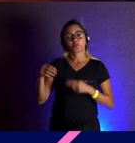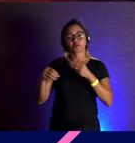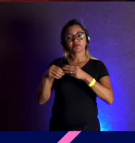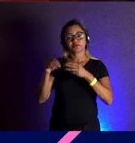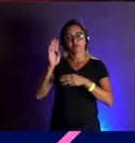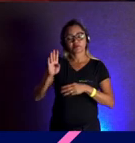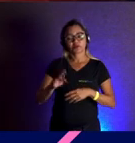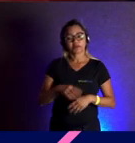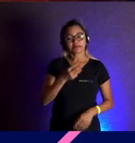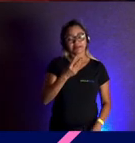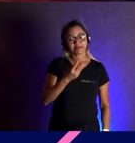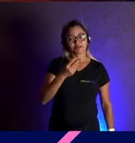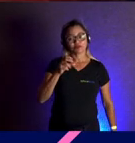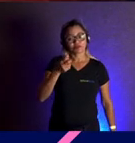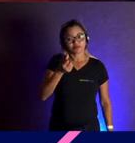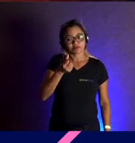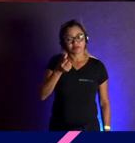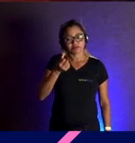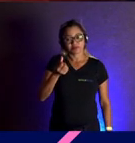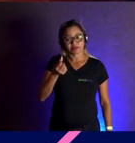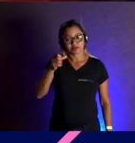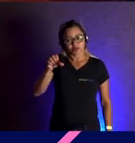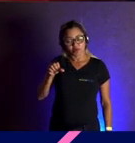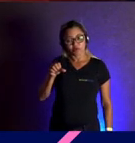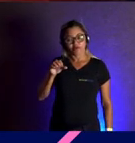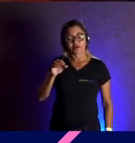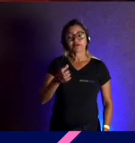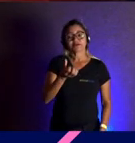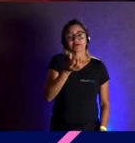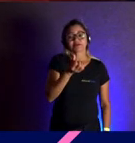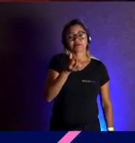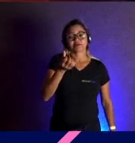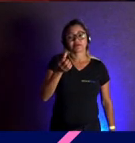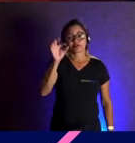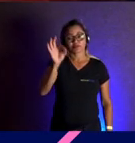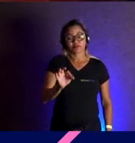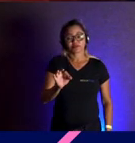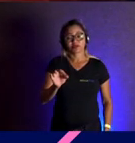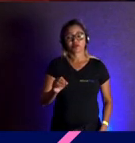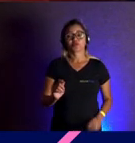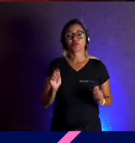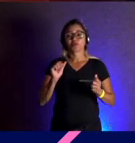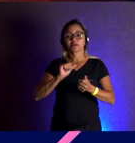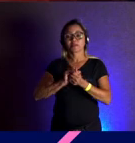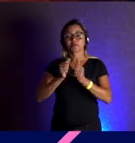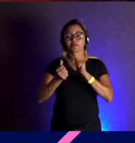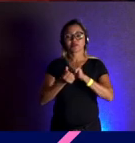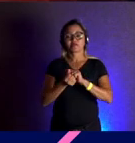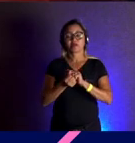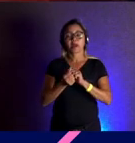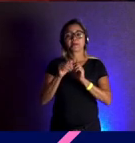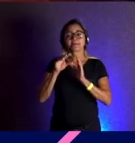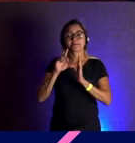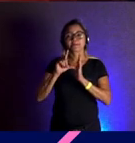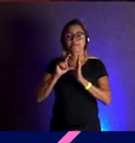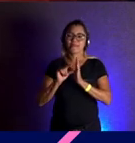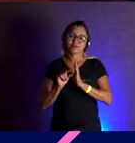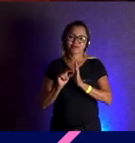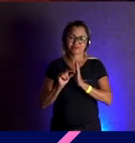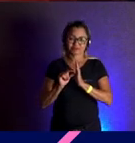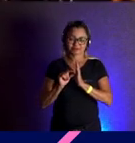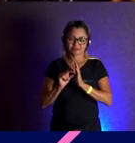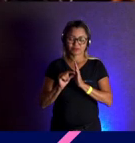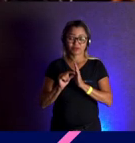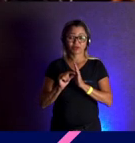3.679, ou seja, 66%, tem uma capacidade adaptativa muito baixa ou baixa. Então, a gente tem